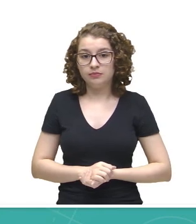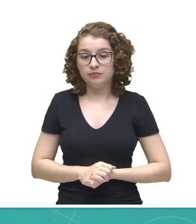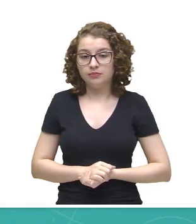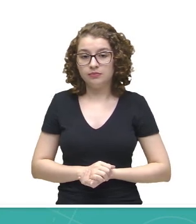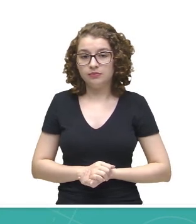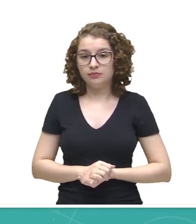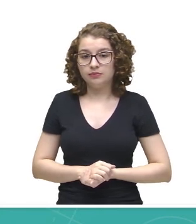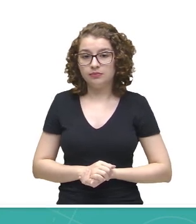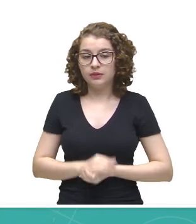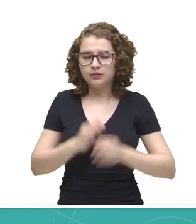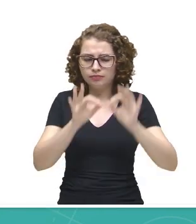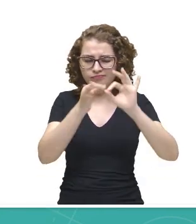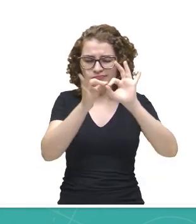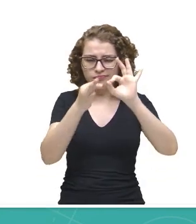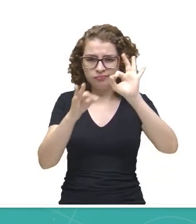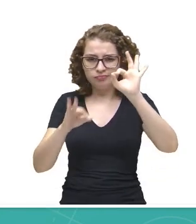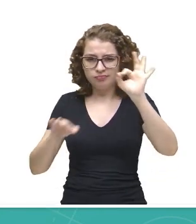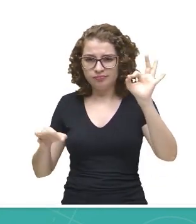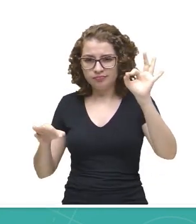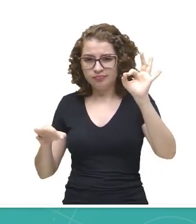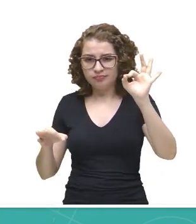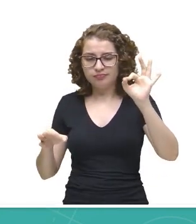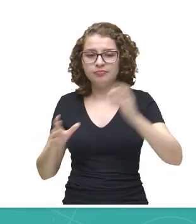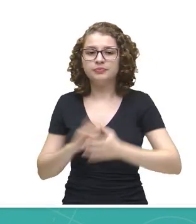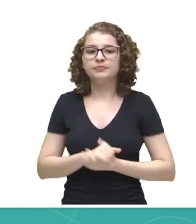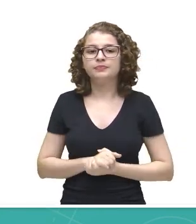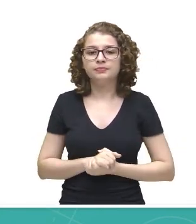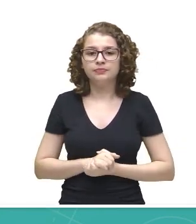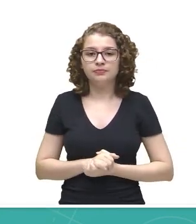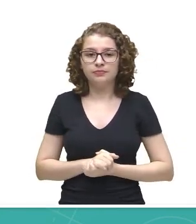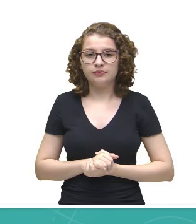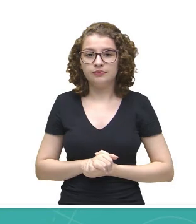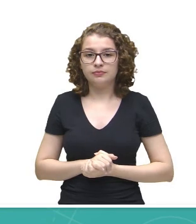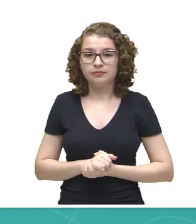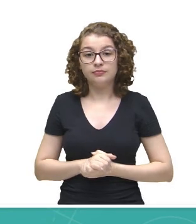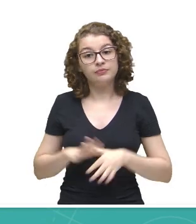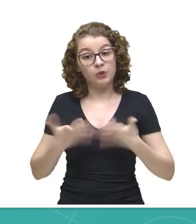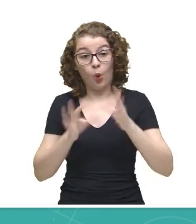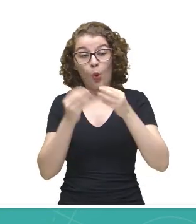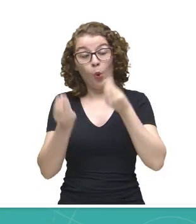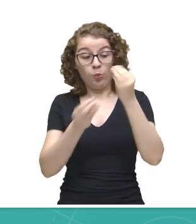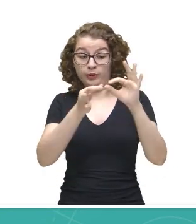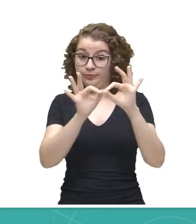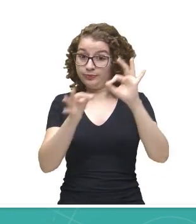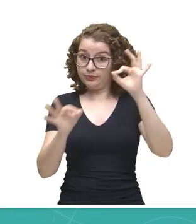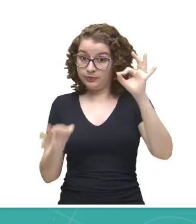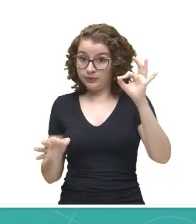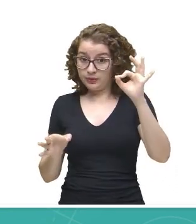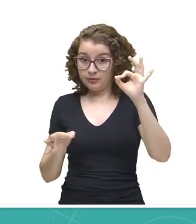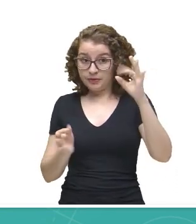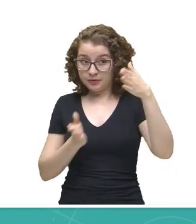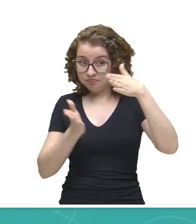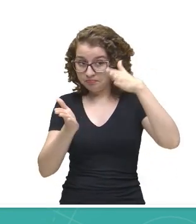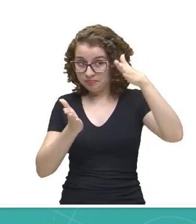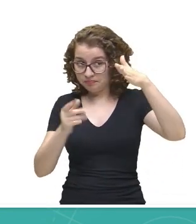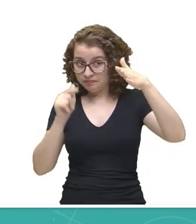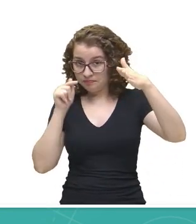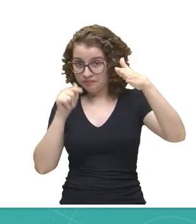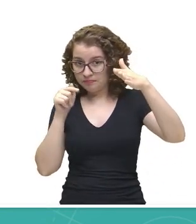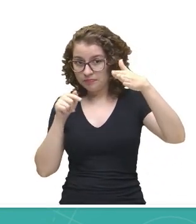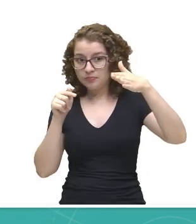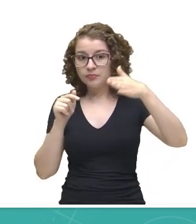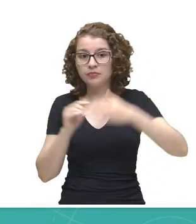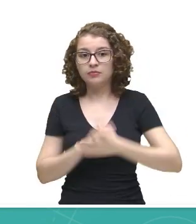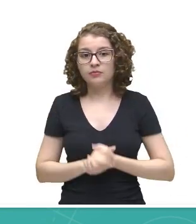são distantes uma das outras. E aí, por ser distante, vai ficar o espaço entre elas, né? Então,